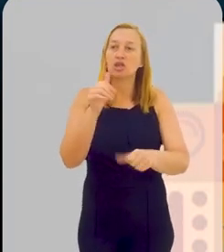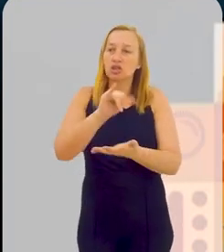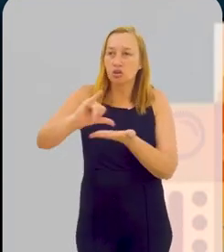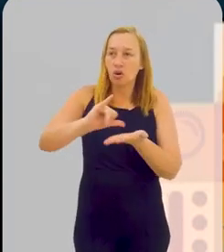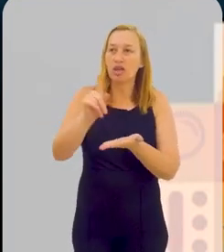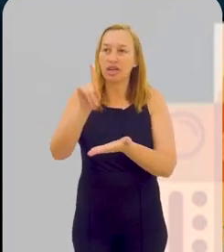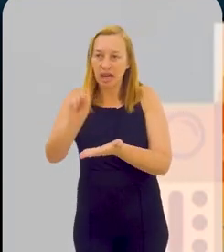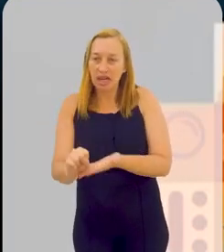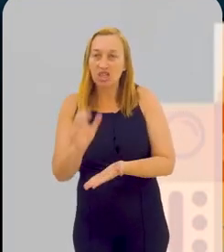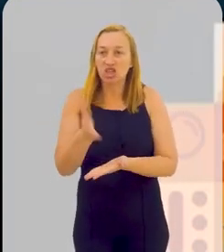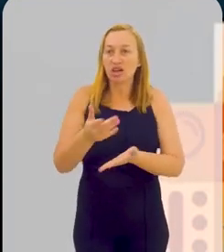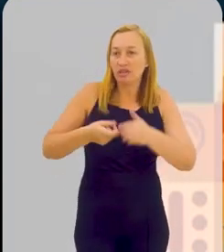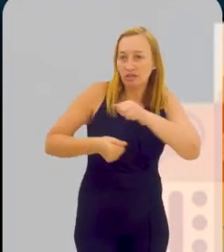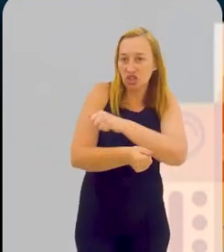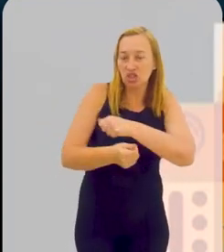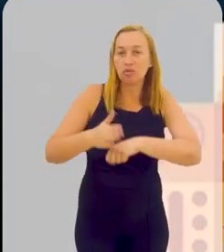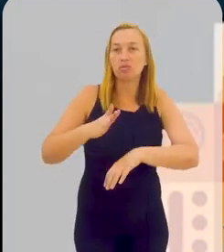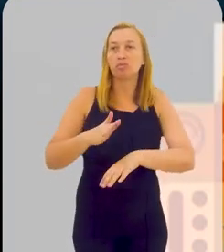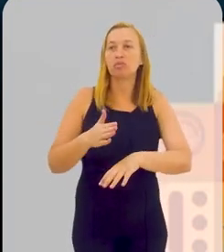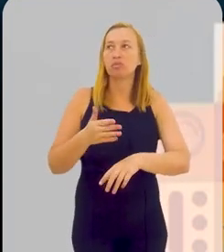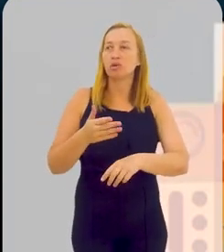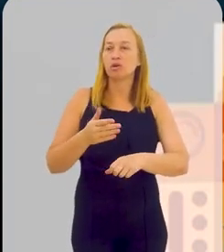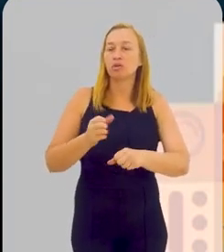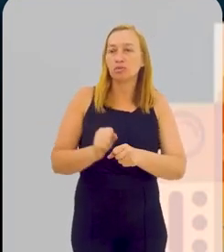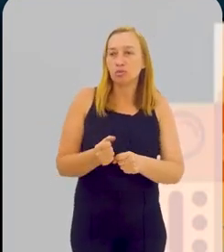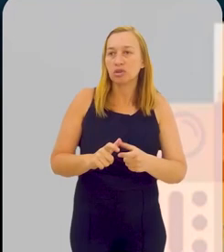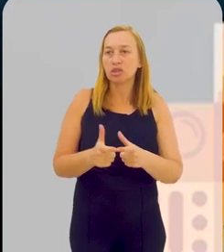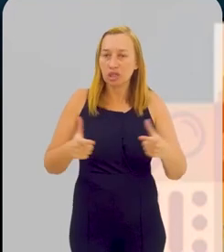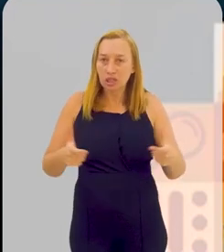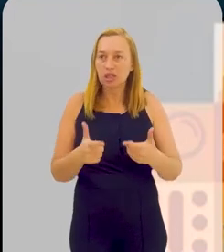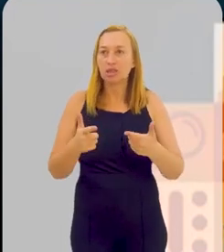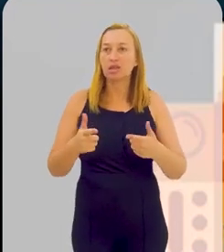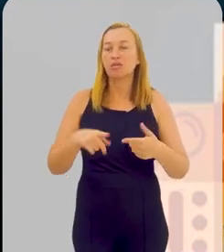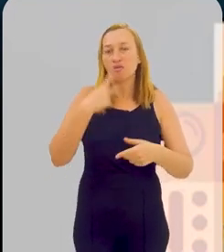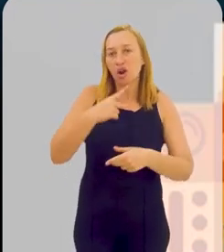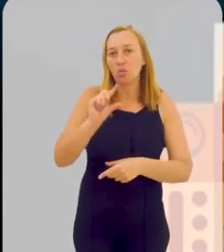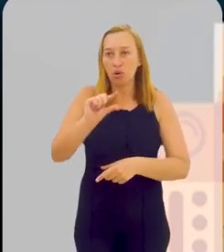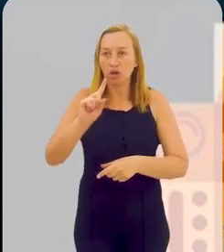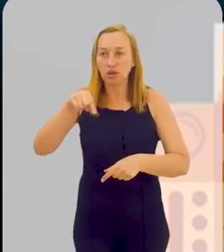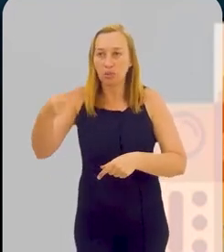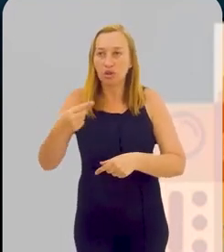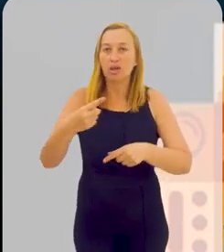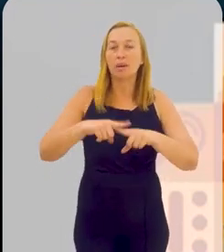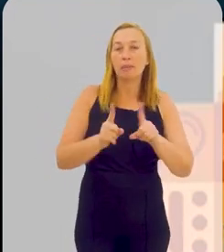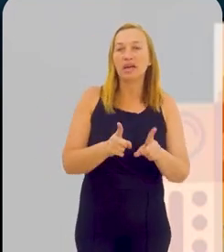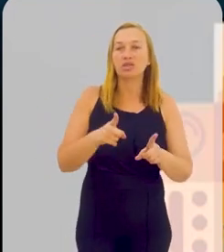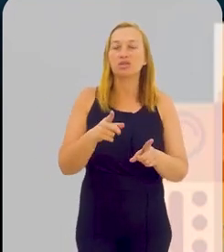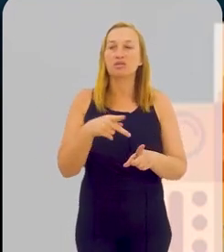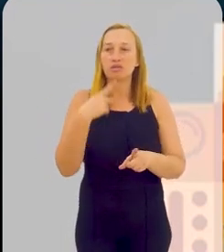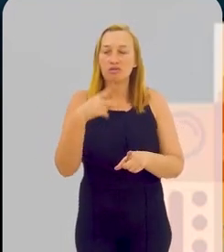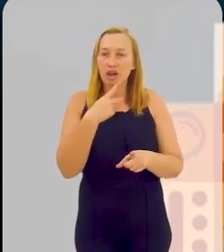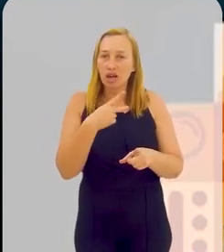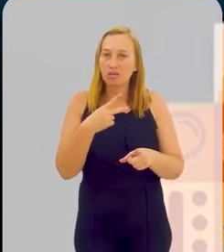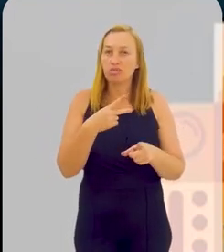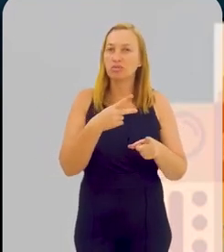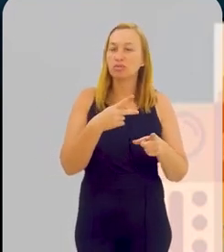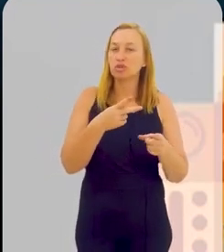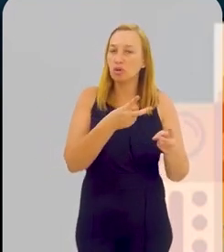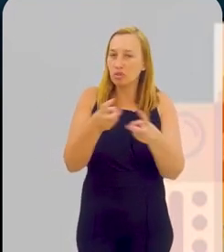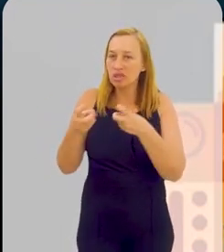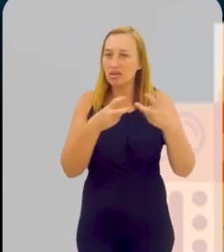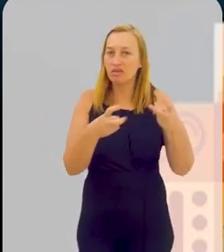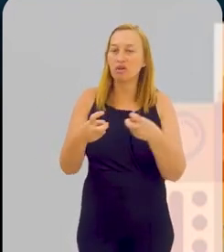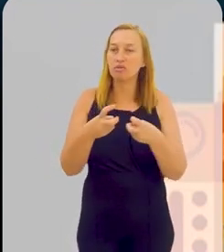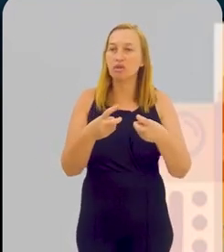que o setor vai investir muito. Eu vou falar um pouquinho mais na frente sobre esse aspecto, mas nós identificamos bastante